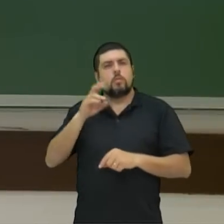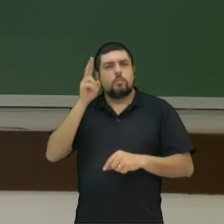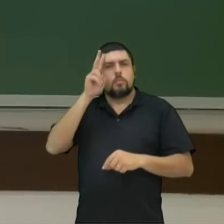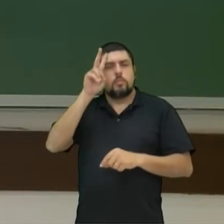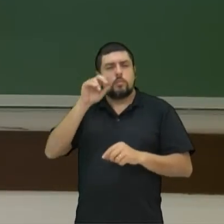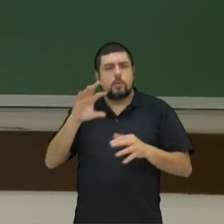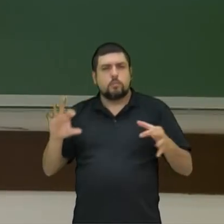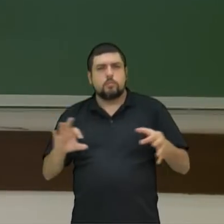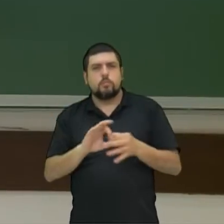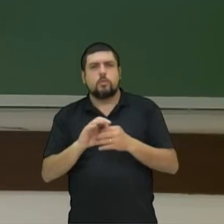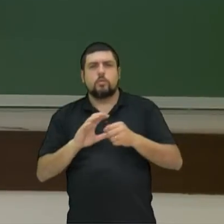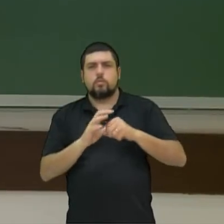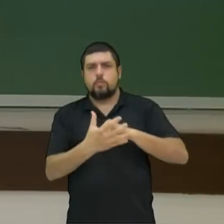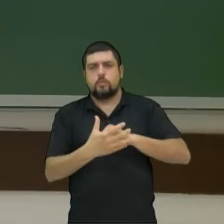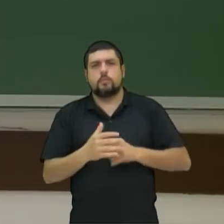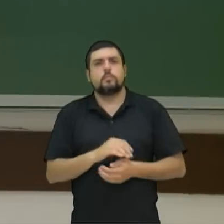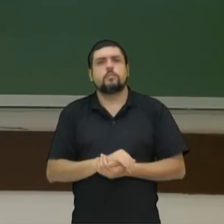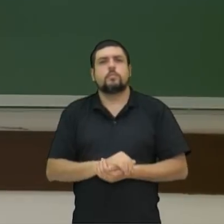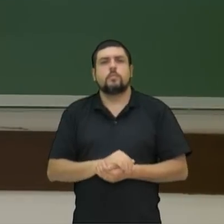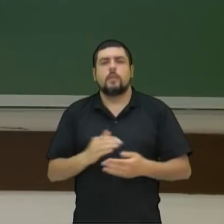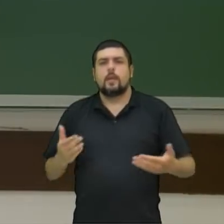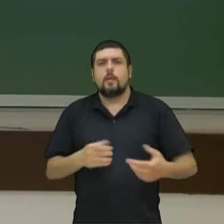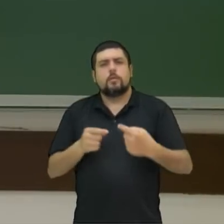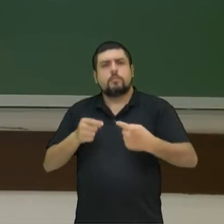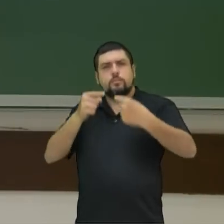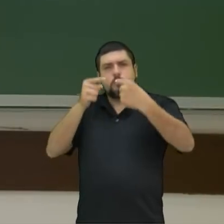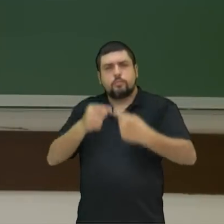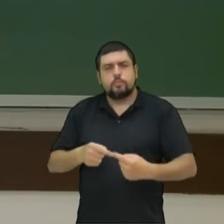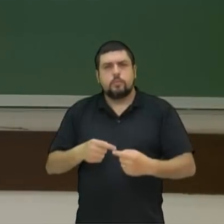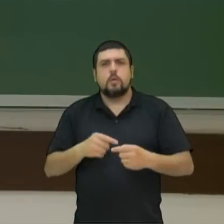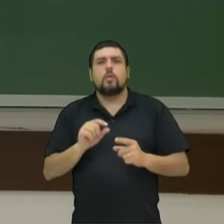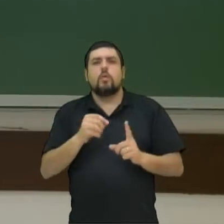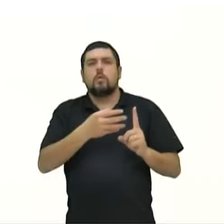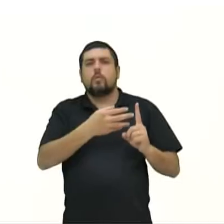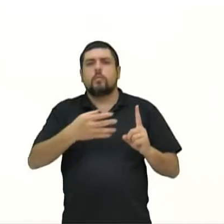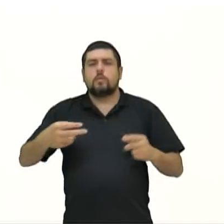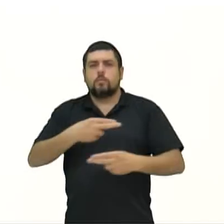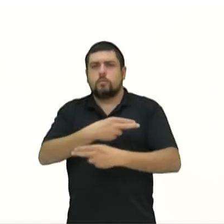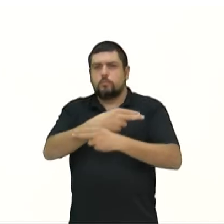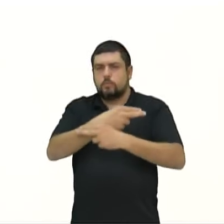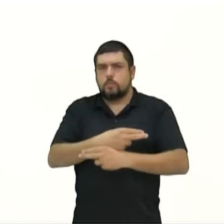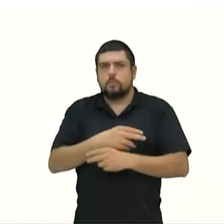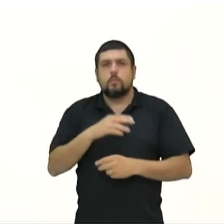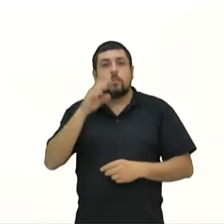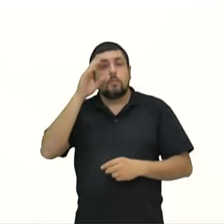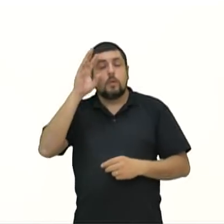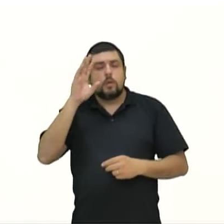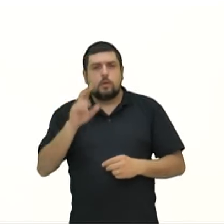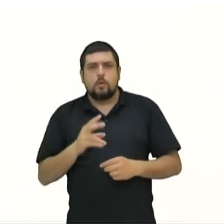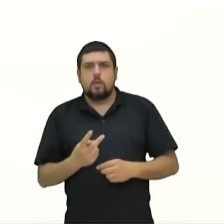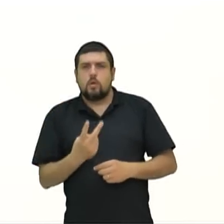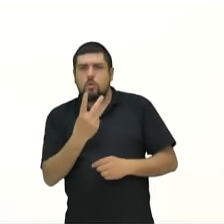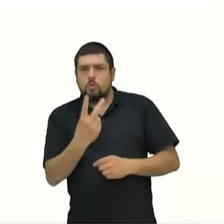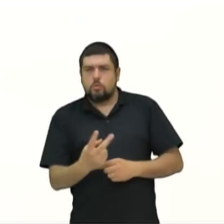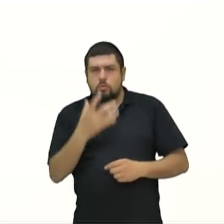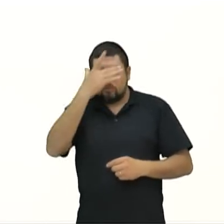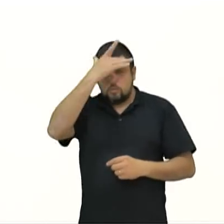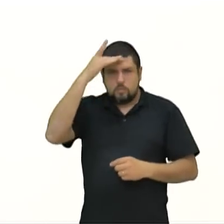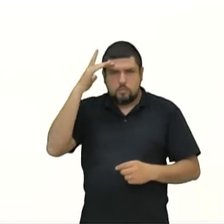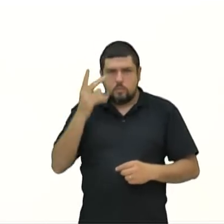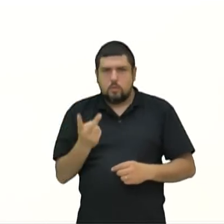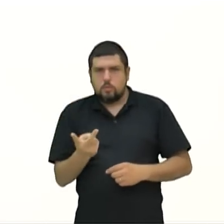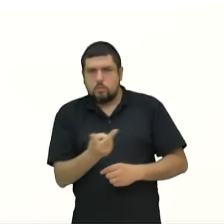Covid. Então, vamos para um quiz falando sobre as síndromes cromossômicas. Imagine 2 indivíduos portadores da síndrome de